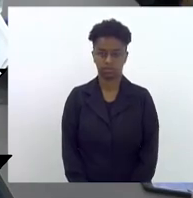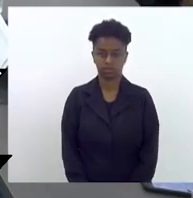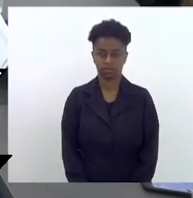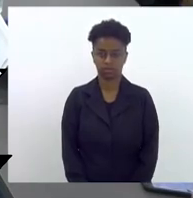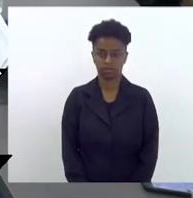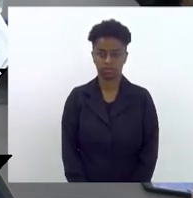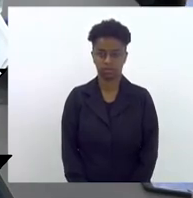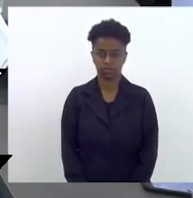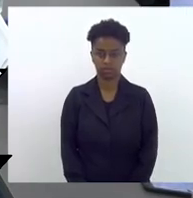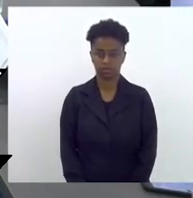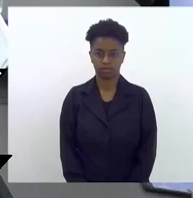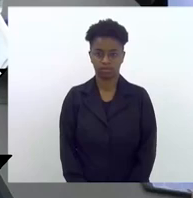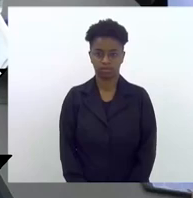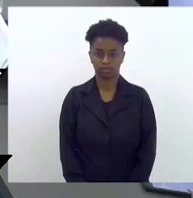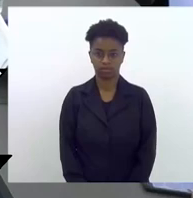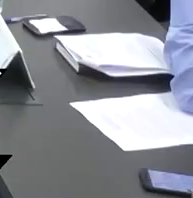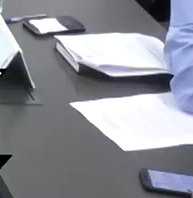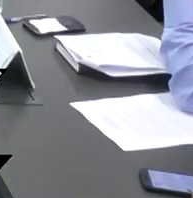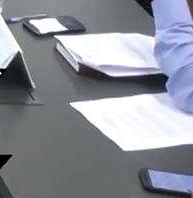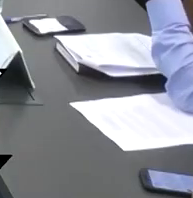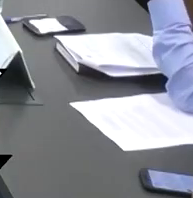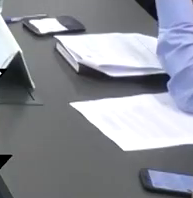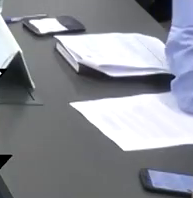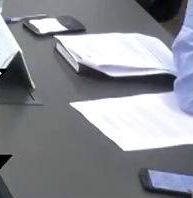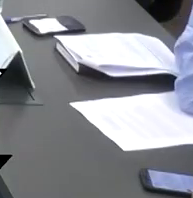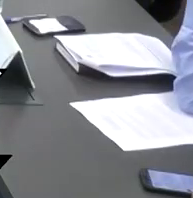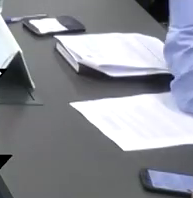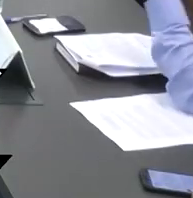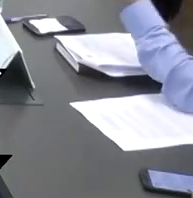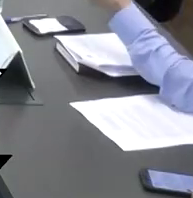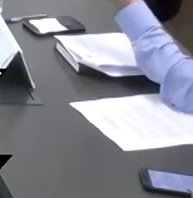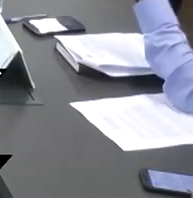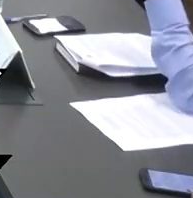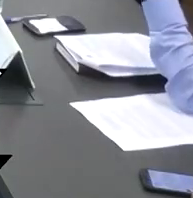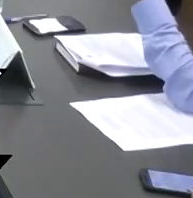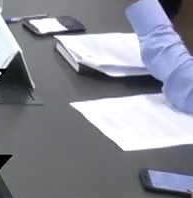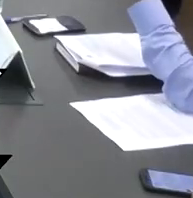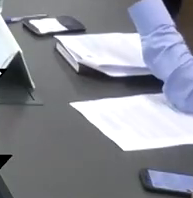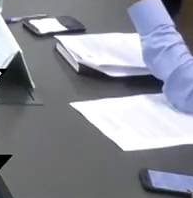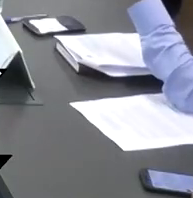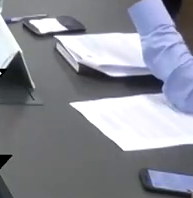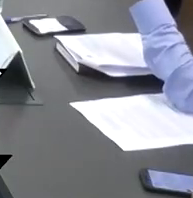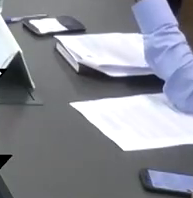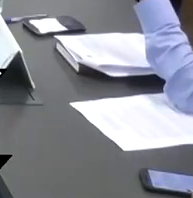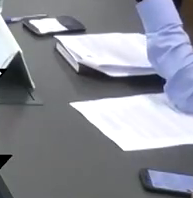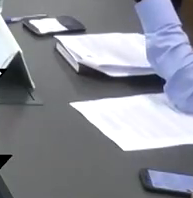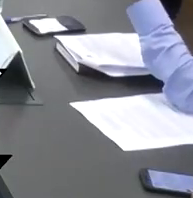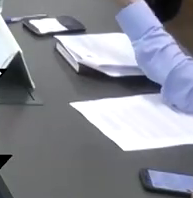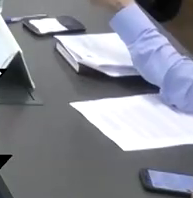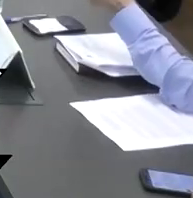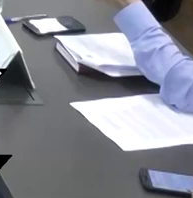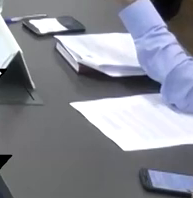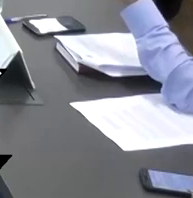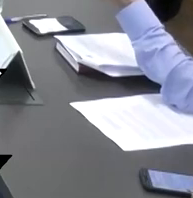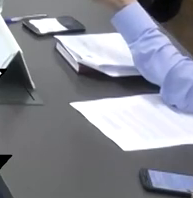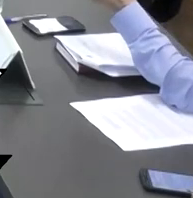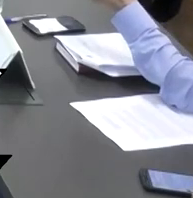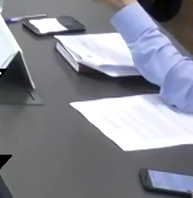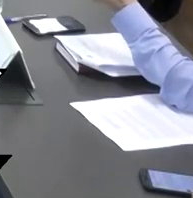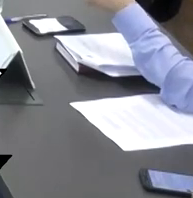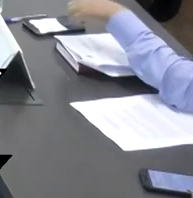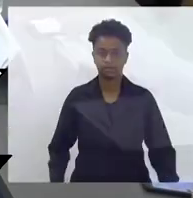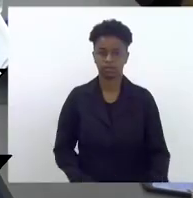Deputado Fred nós da comissão do compra-se enchemos a paciência eu sou um eco chato de plantão